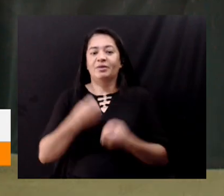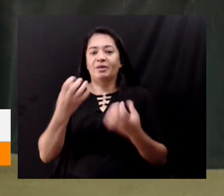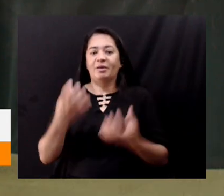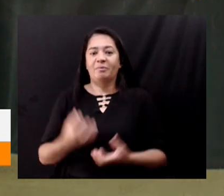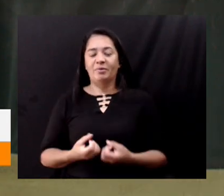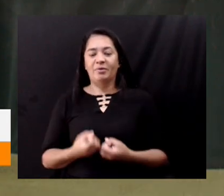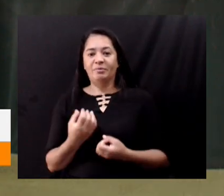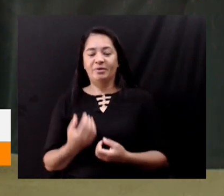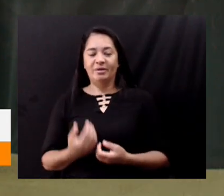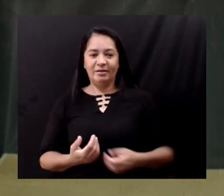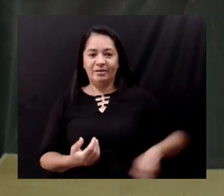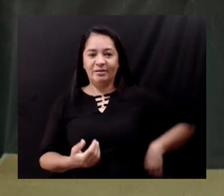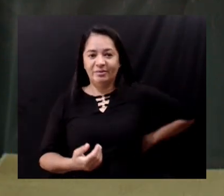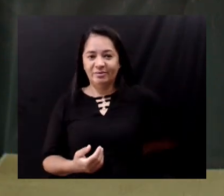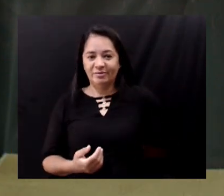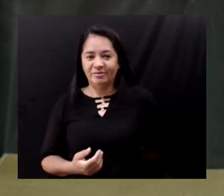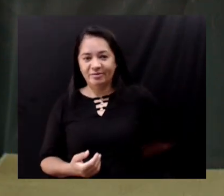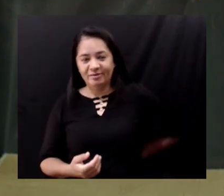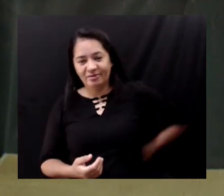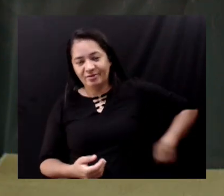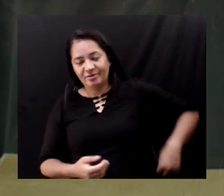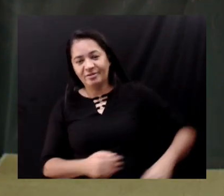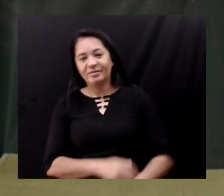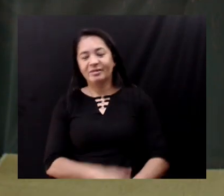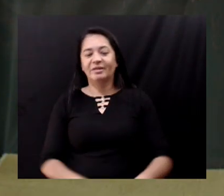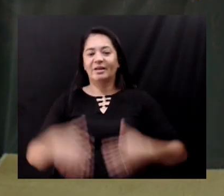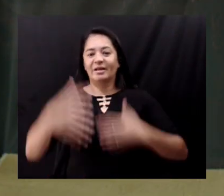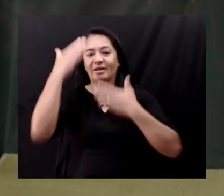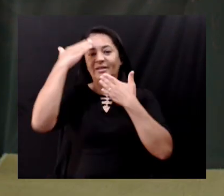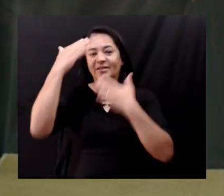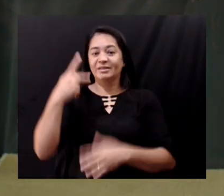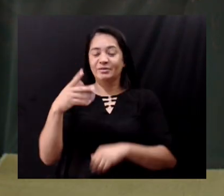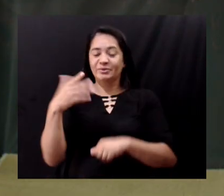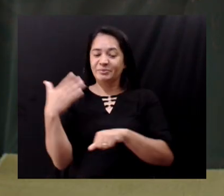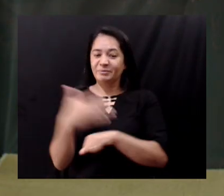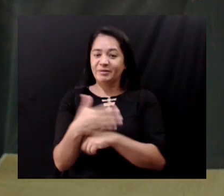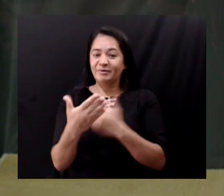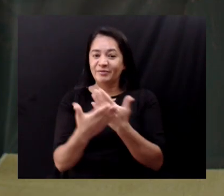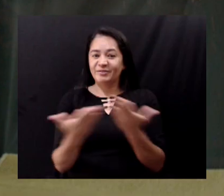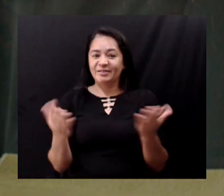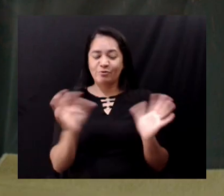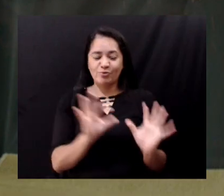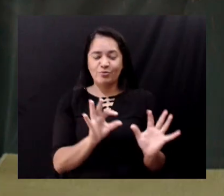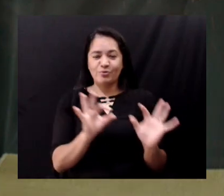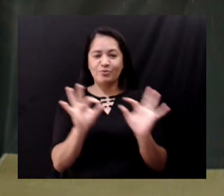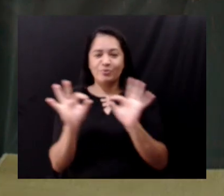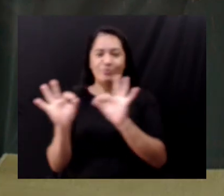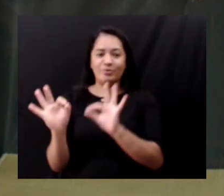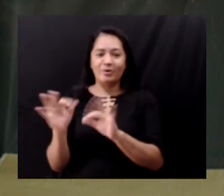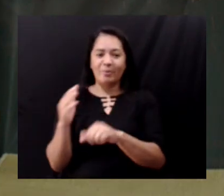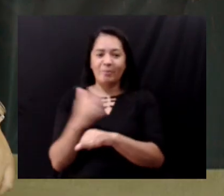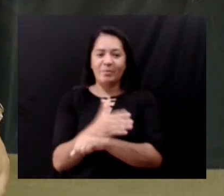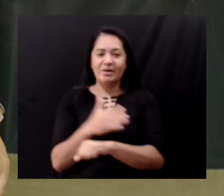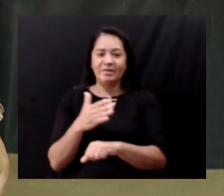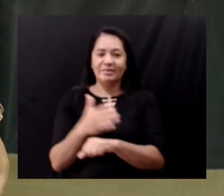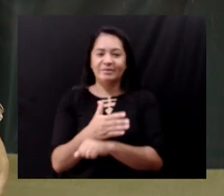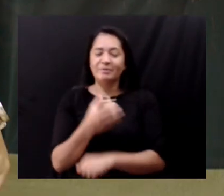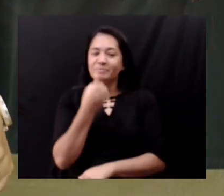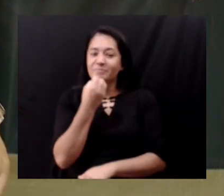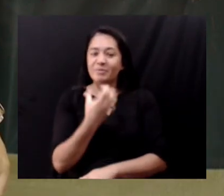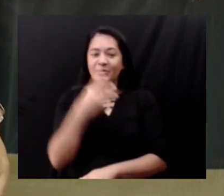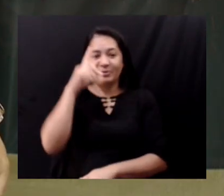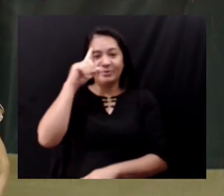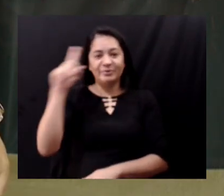a sua participação, você, telespectador aqui da TV Câmara, tá com a gente, né, participando. Muito bom dia, obrigada,